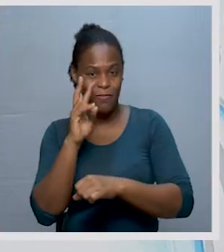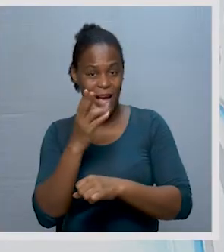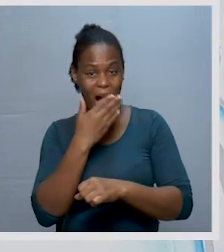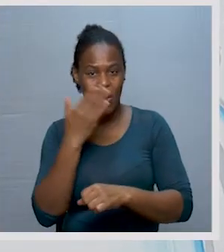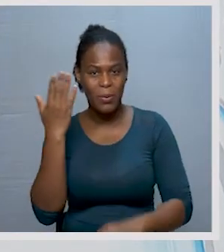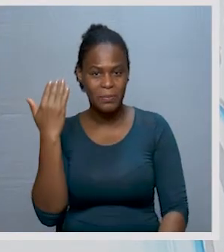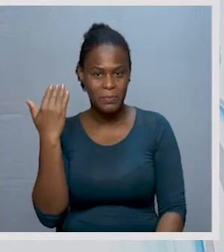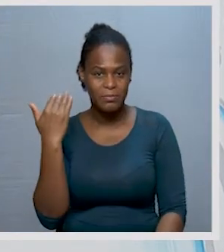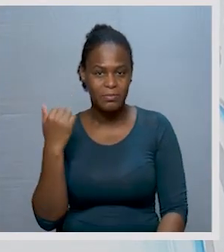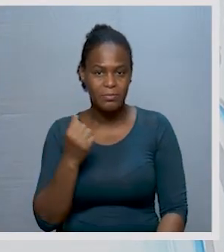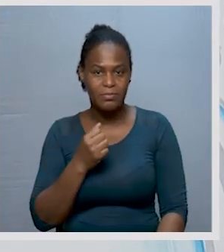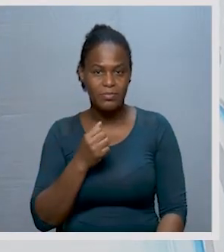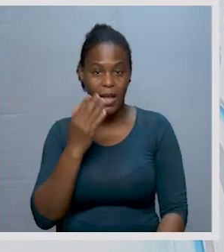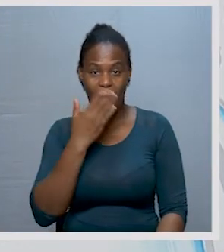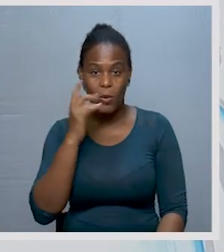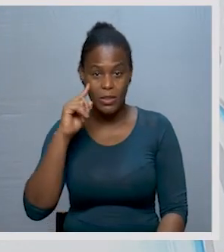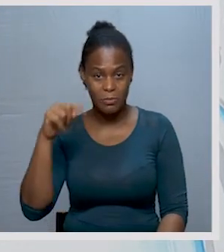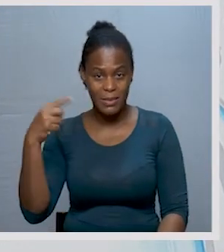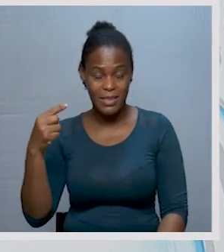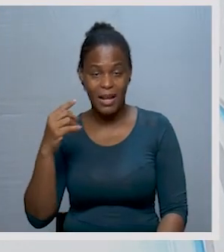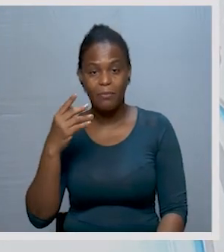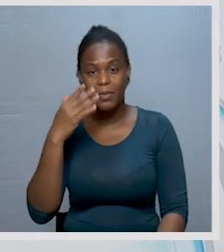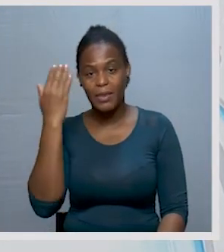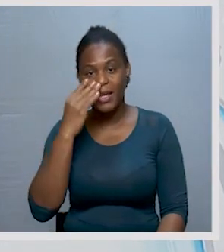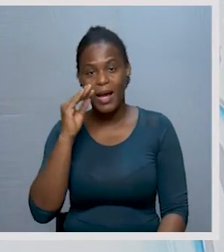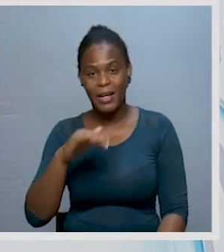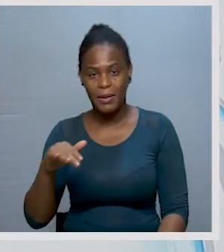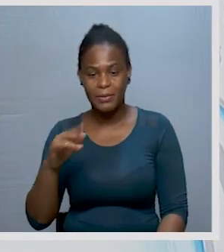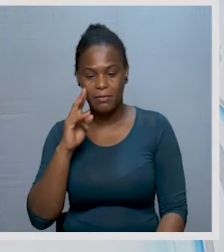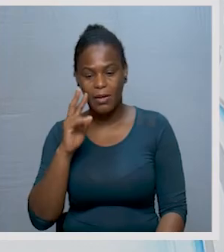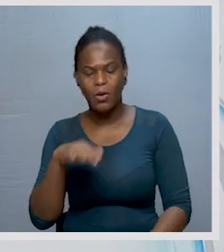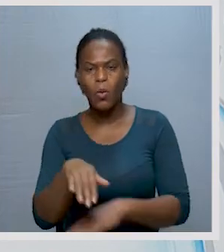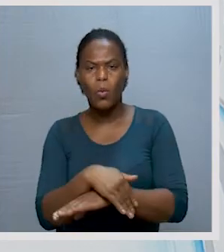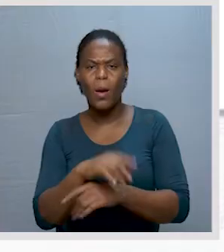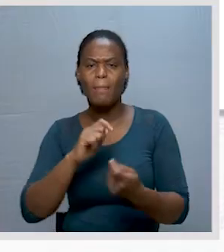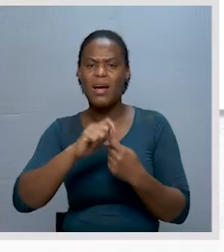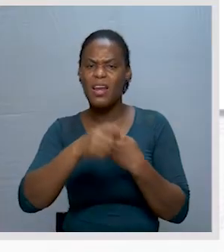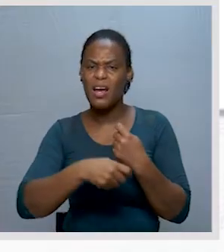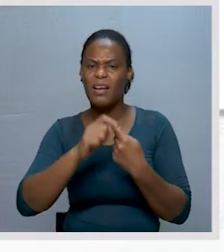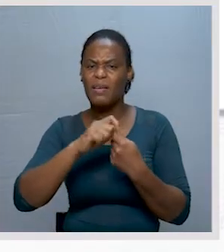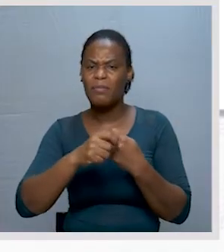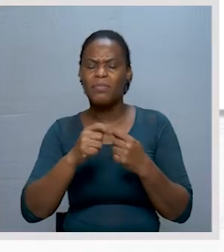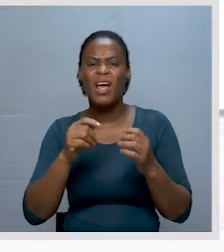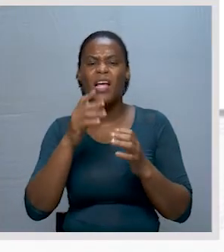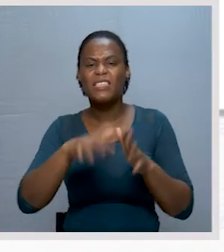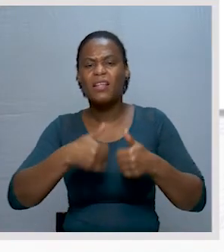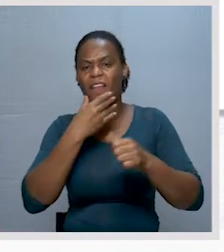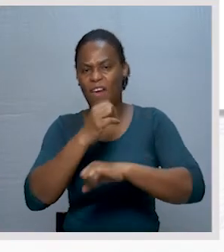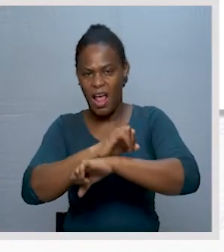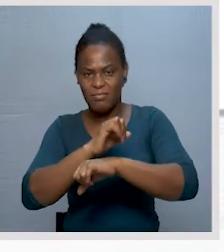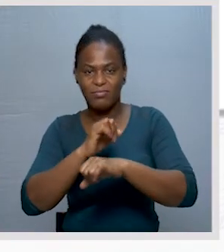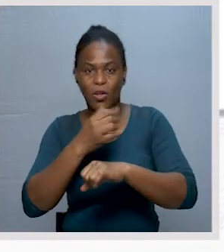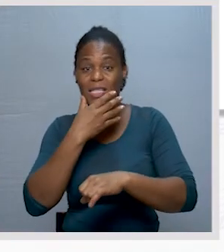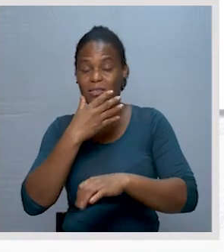nós vimos isto na aula especial para o Dia das Crianças. Uma das casas da Rua Banana